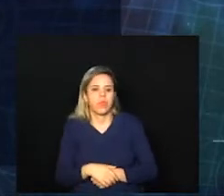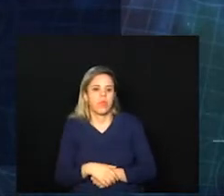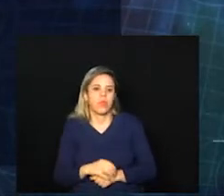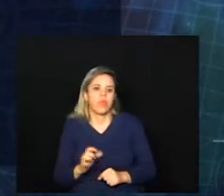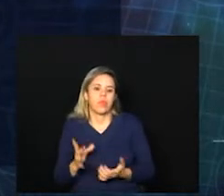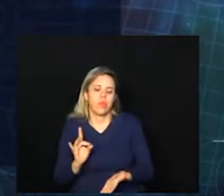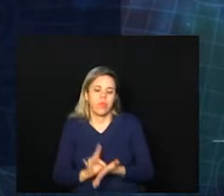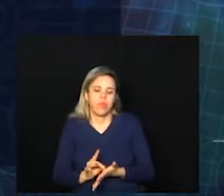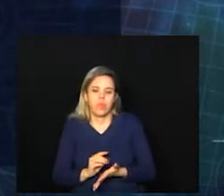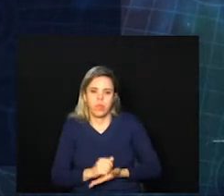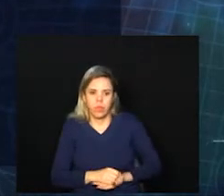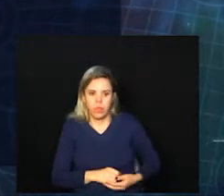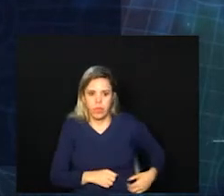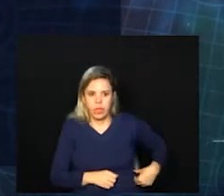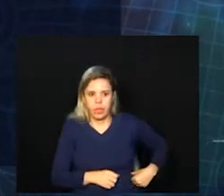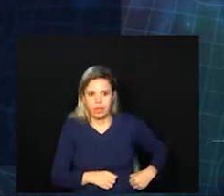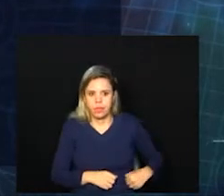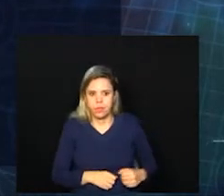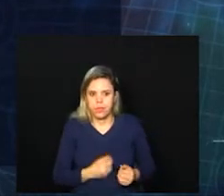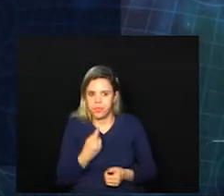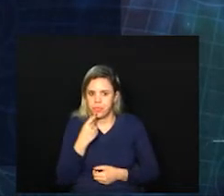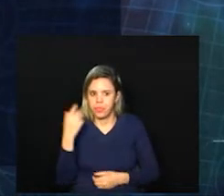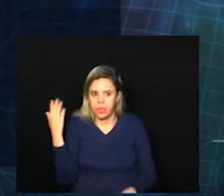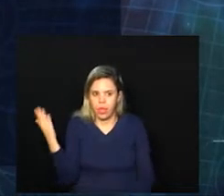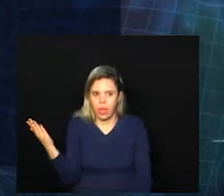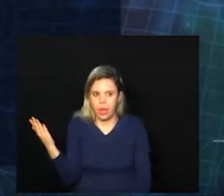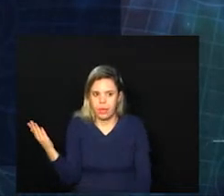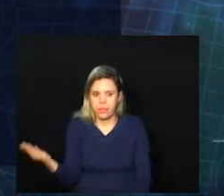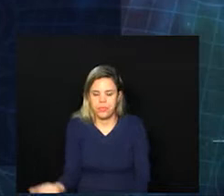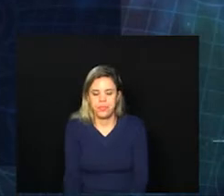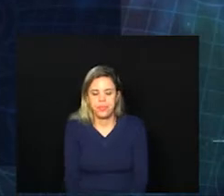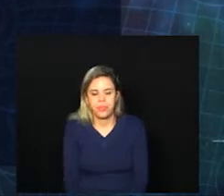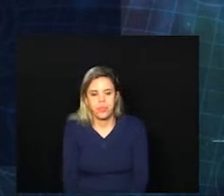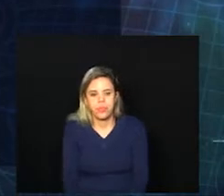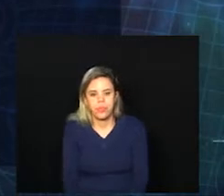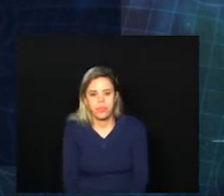363.474 casos confirmados. Campinas,